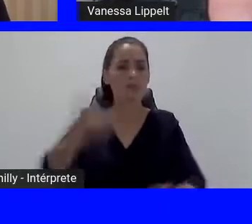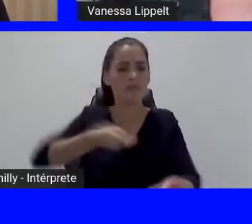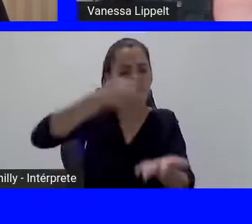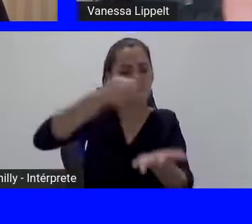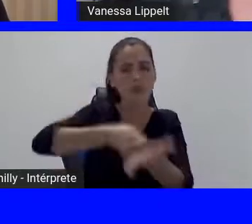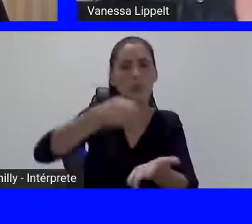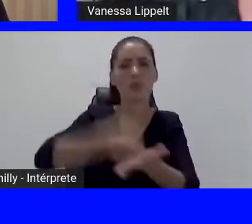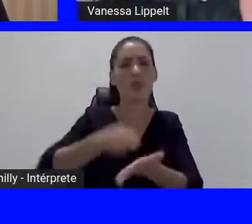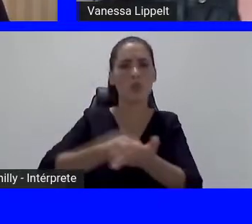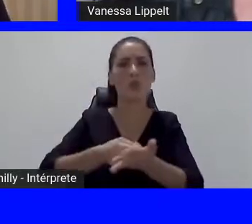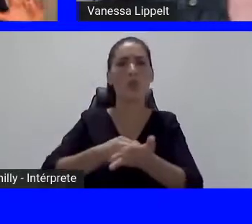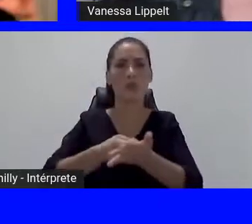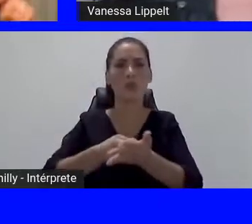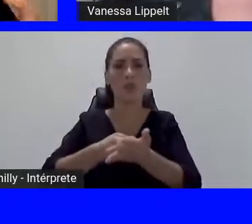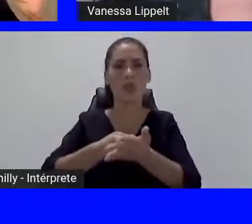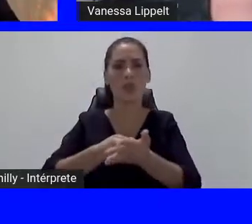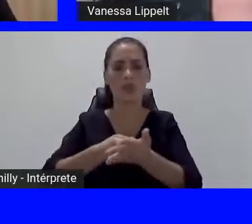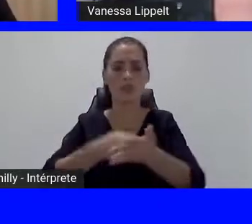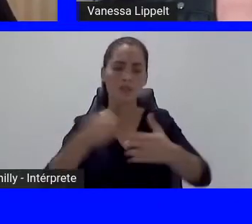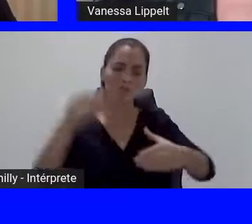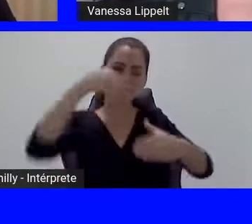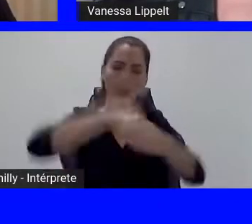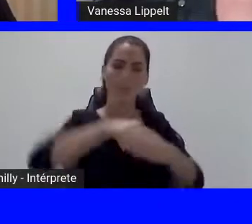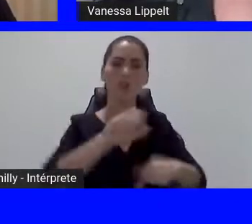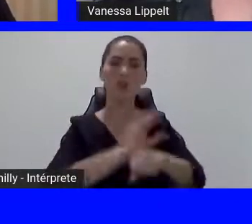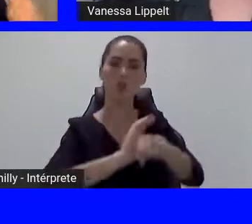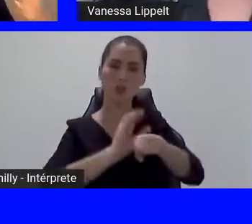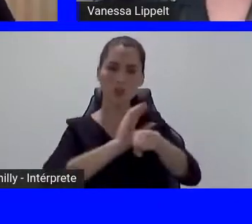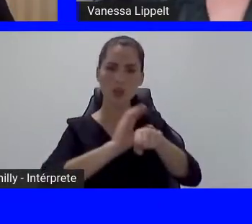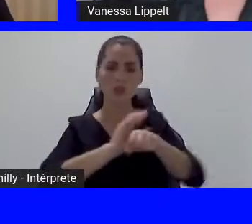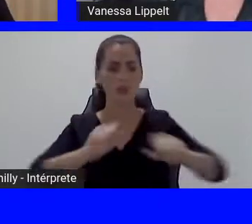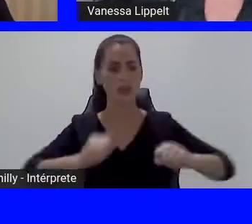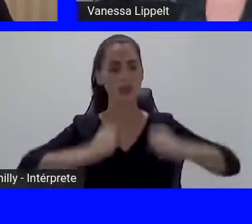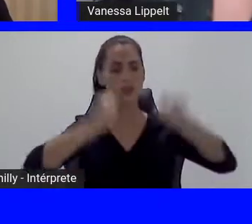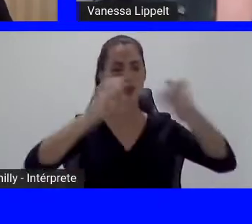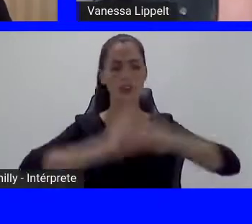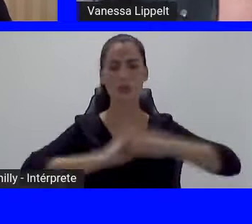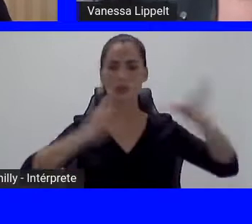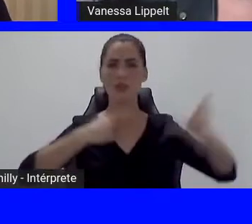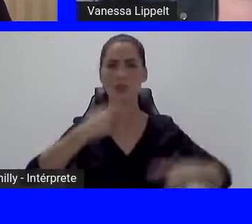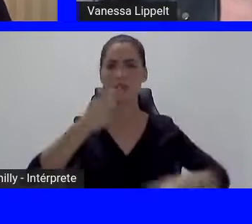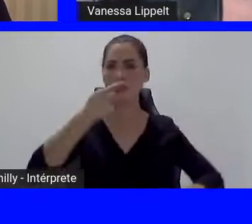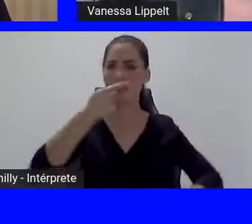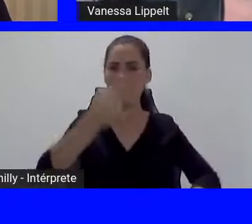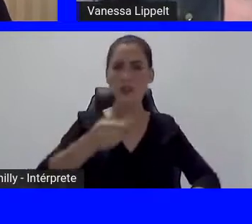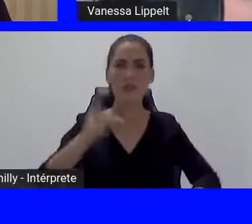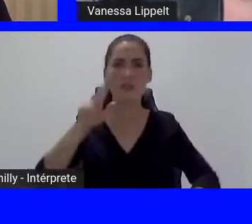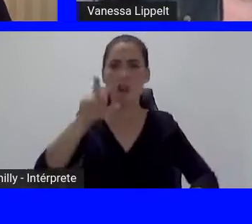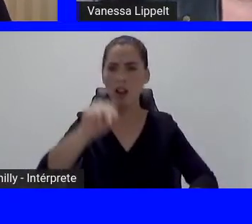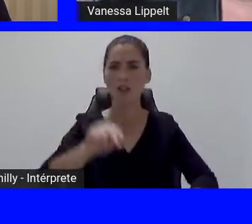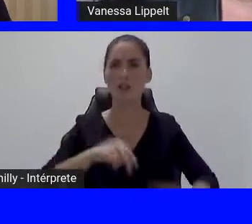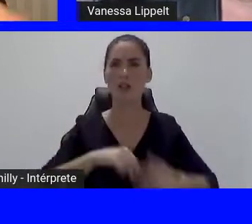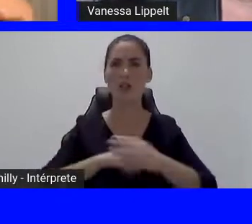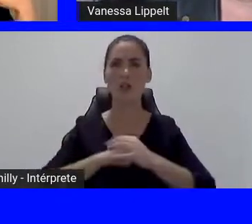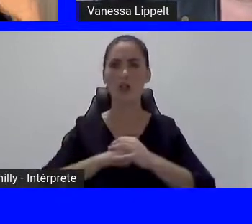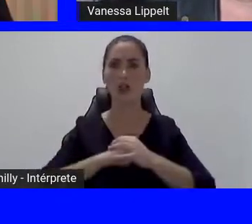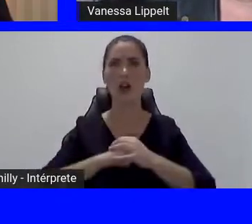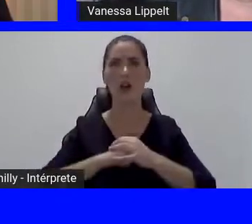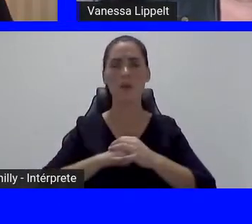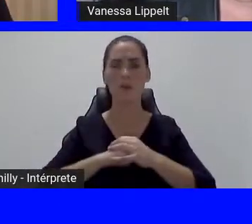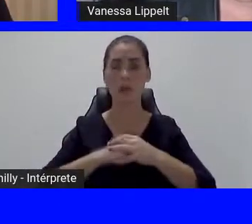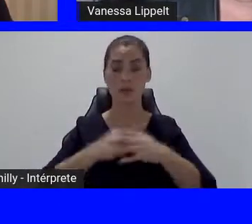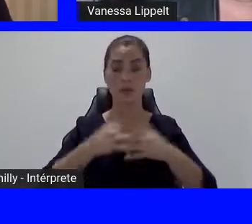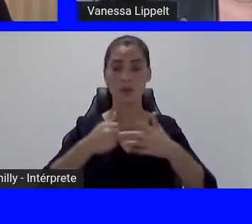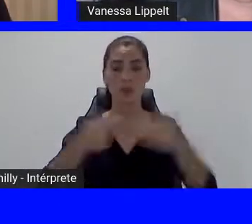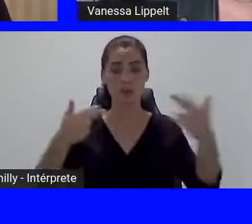está na Constituição, que é defender a democracia e dizer que não abrimos mão de tudo que ela representa, de que